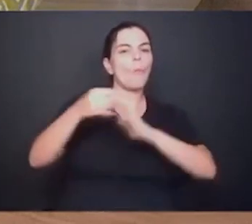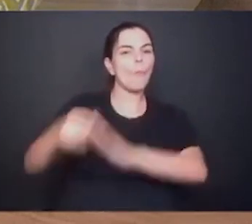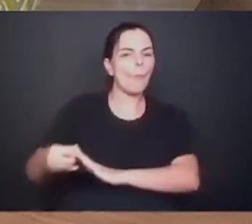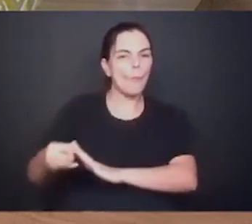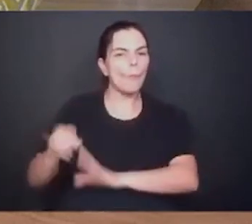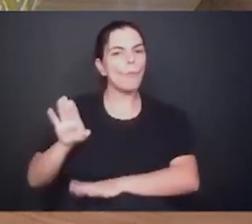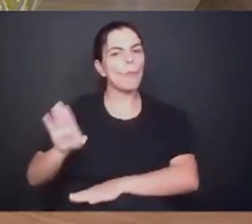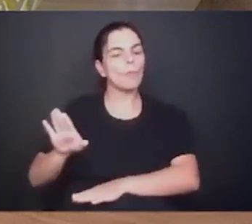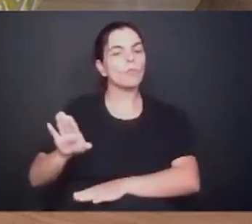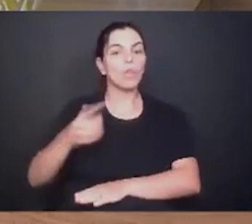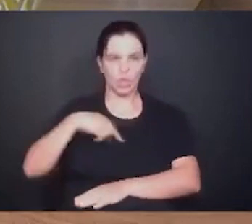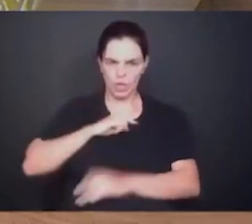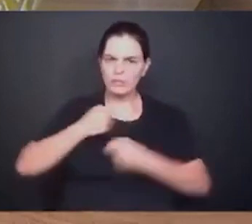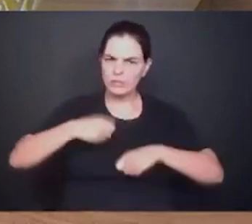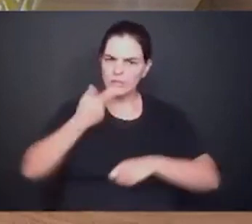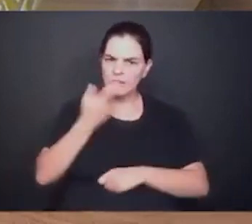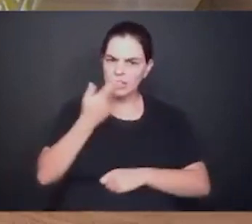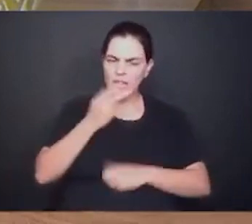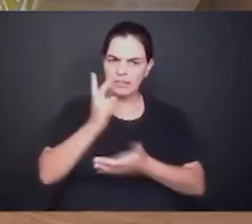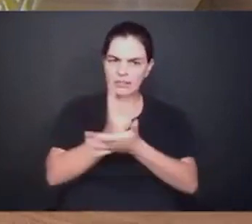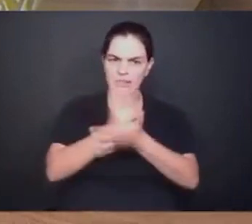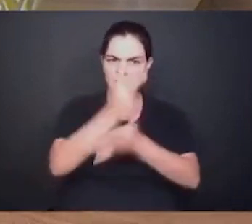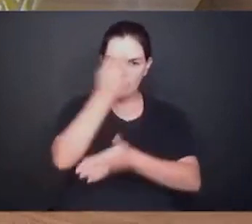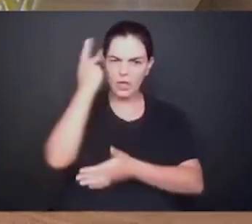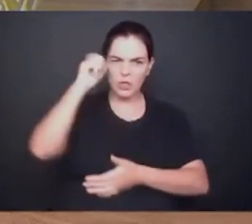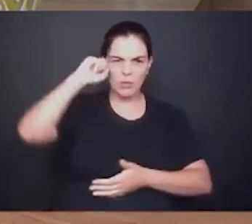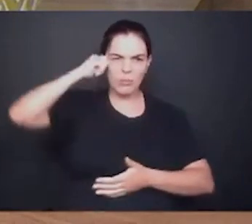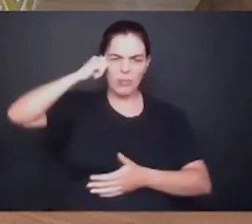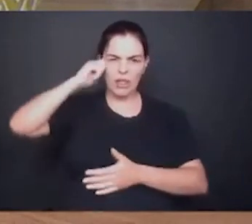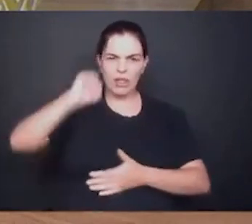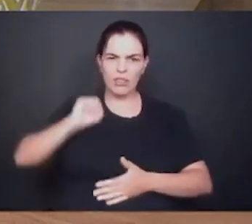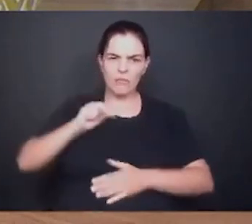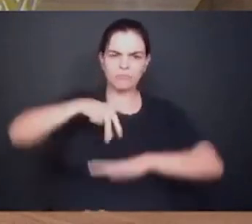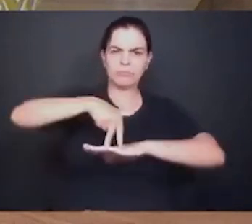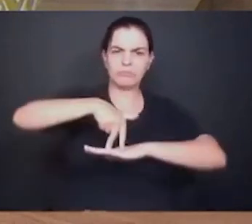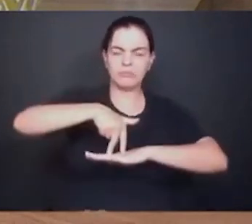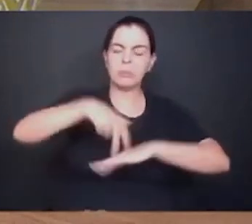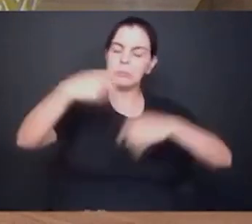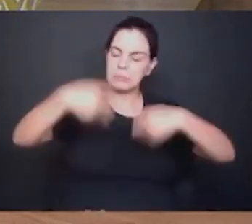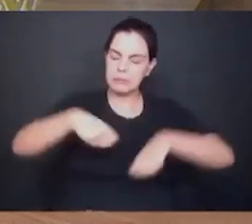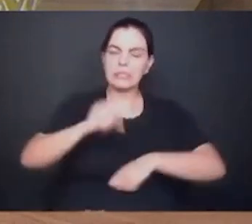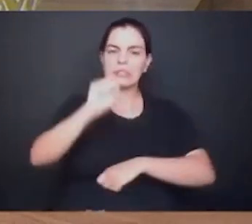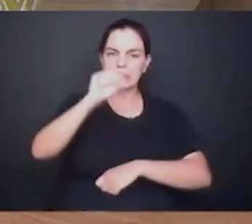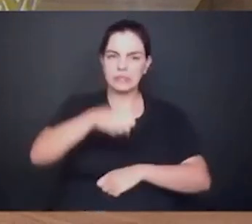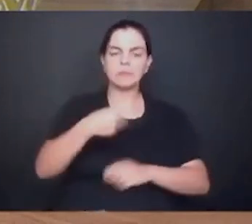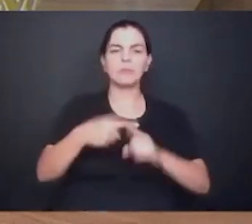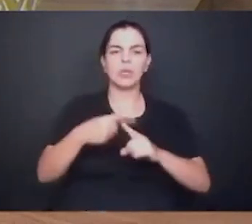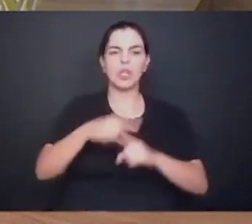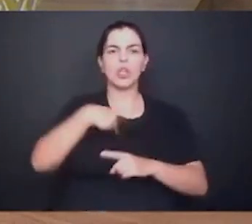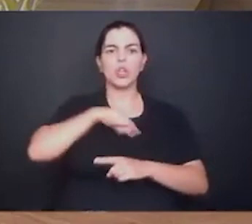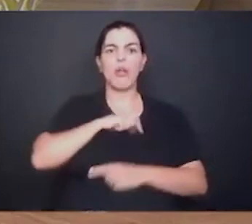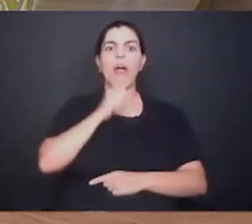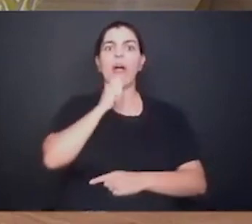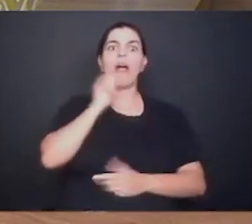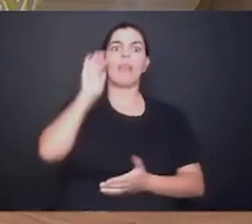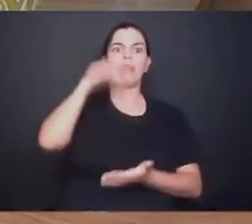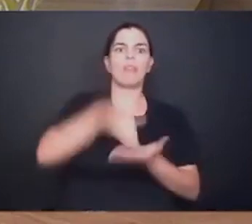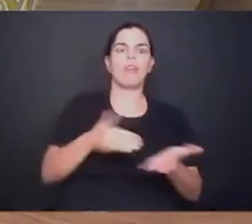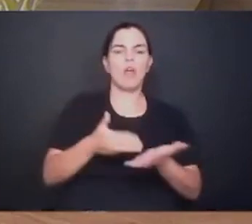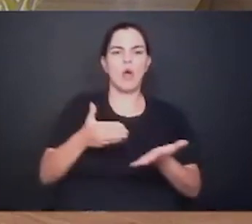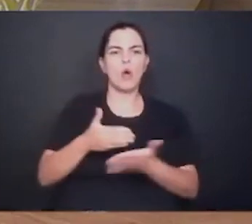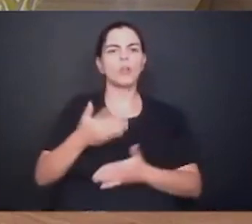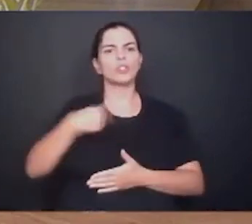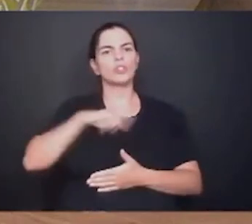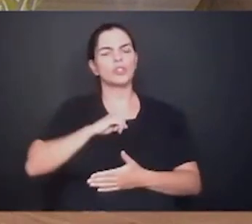Sim. Precisamos porque ainda somos submetidos a um cotidiano de violências, ao verdadeiro genocídio, à perseguição das nossas religiões